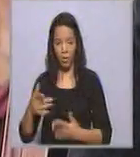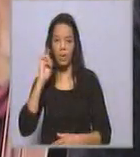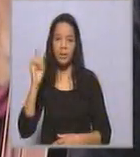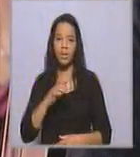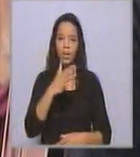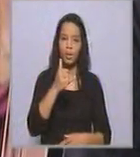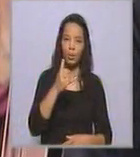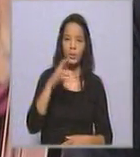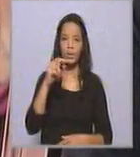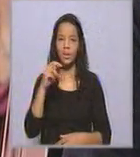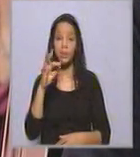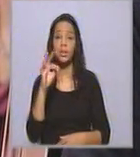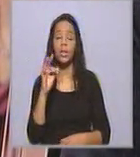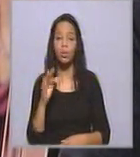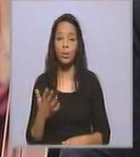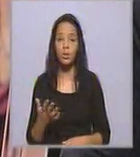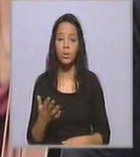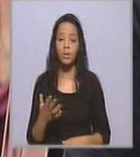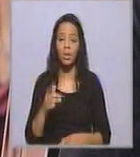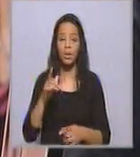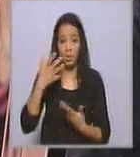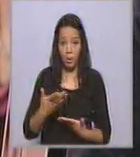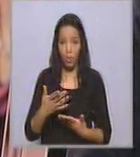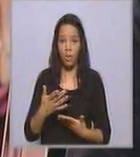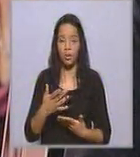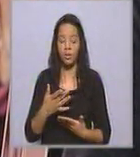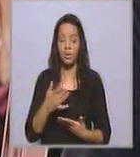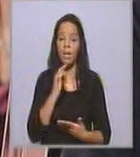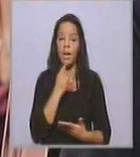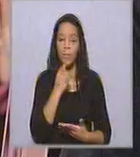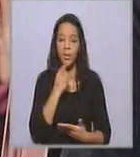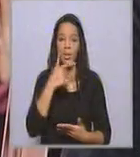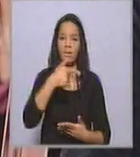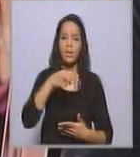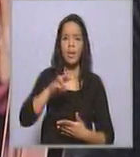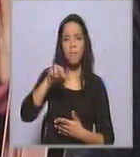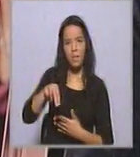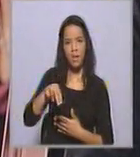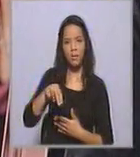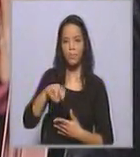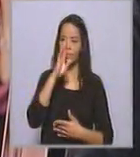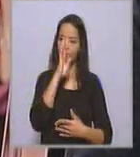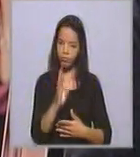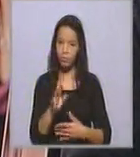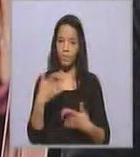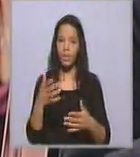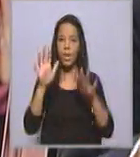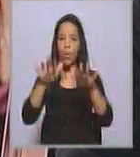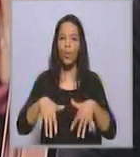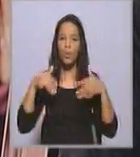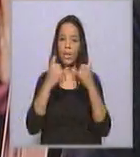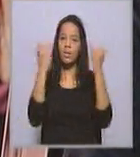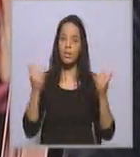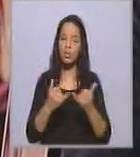12, 13 e 14 deste mês, portanto, no TMN ao vivo. E é um congresso internacional de